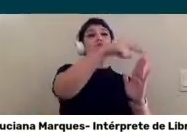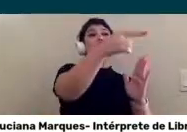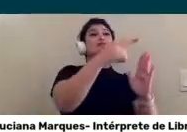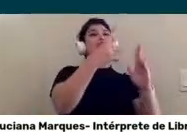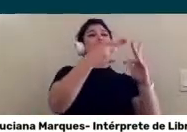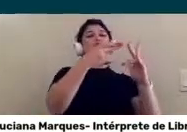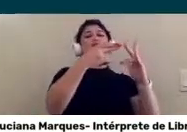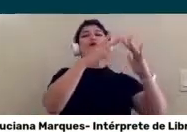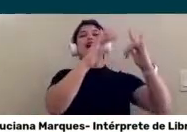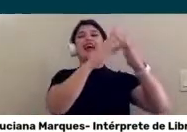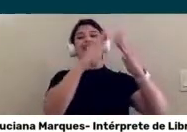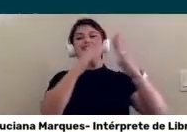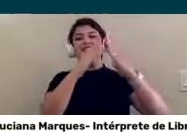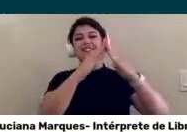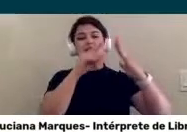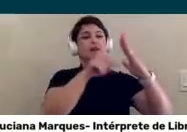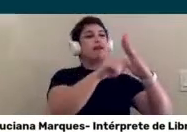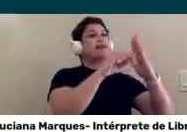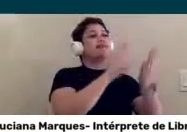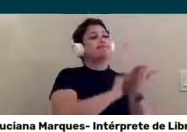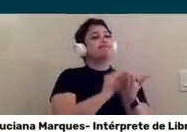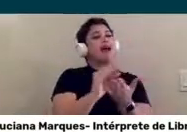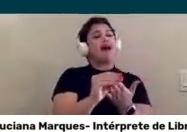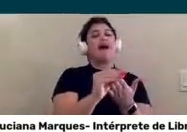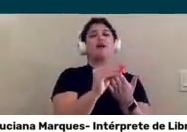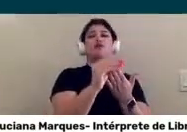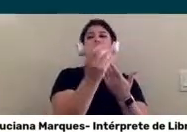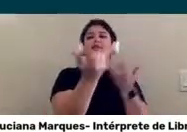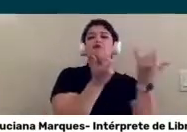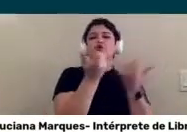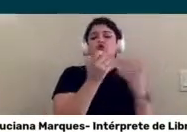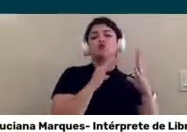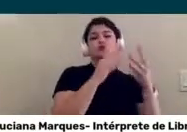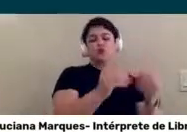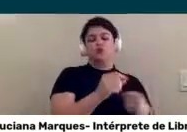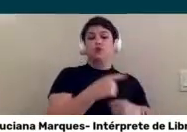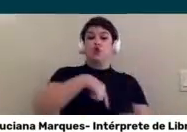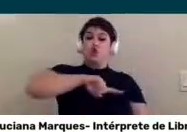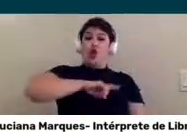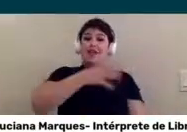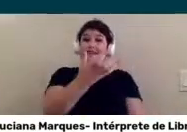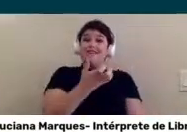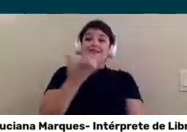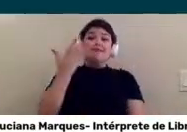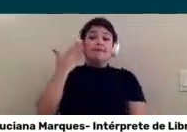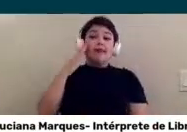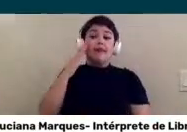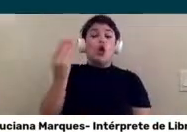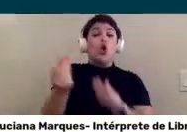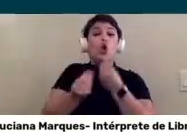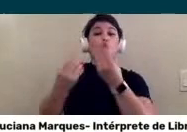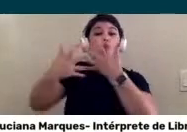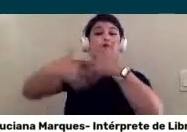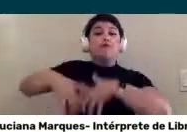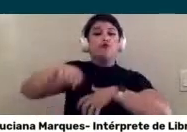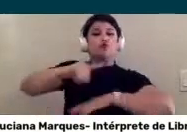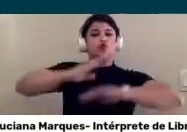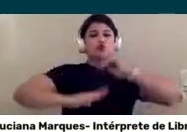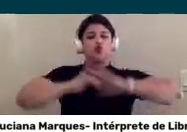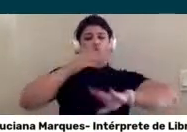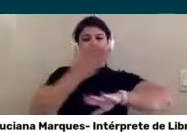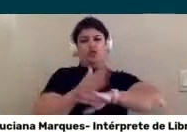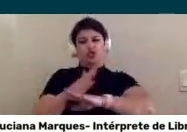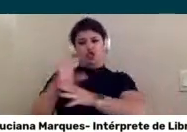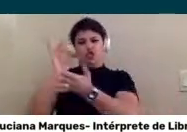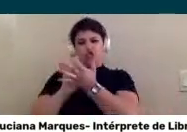de infra, enfim. E a gente estava particularmente interessado em entender como estava funcionando mesmo na prática em relação